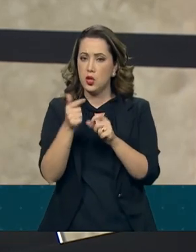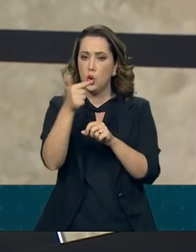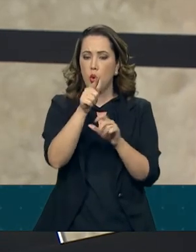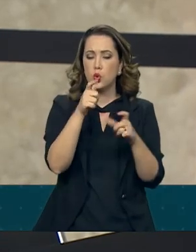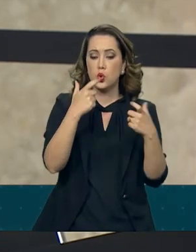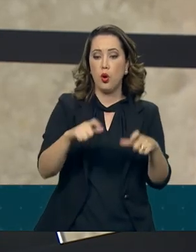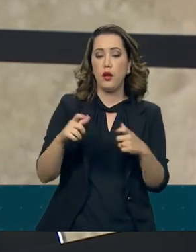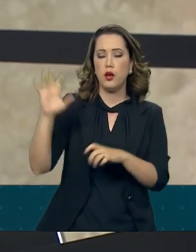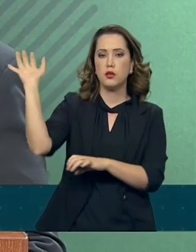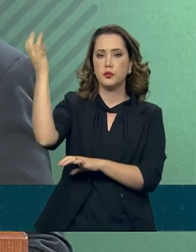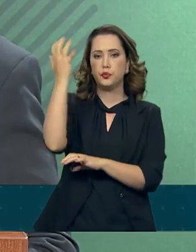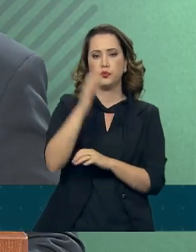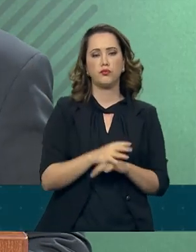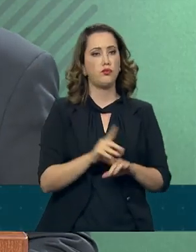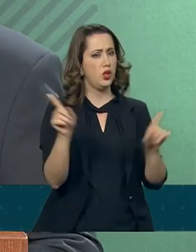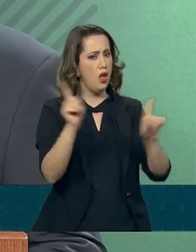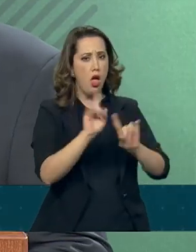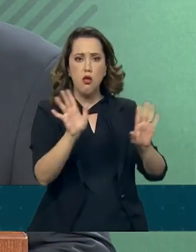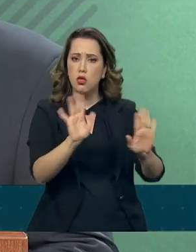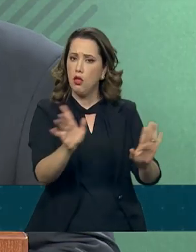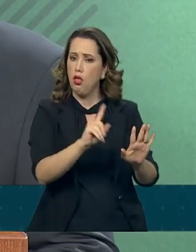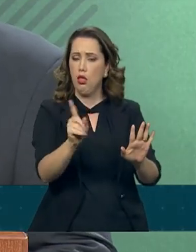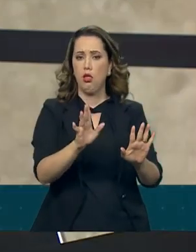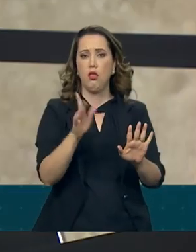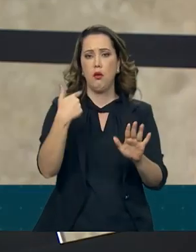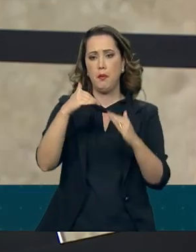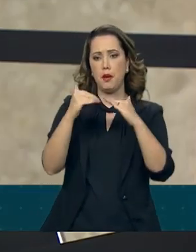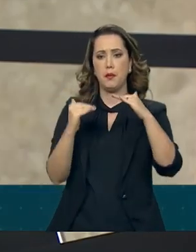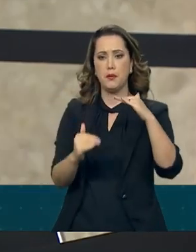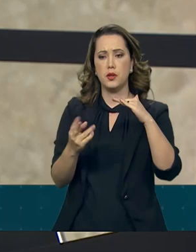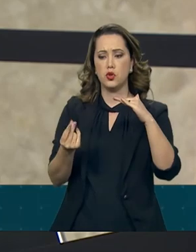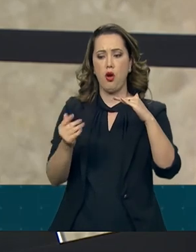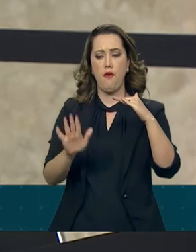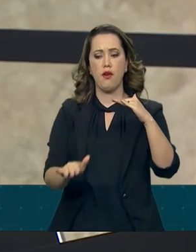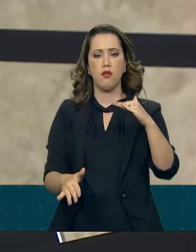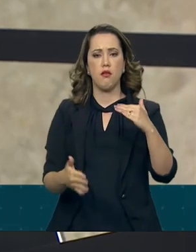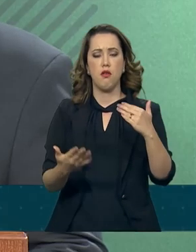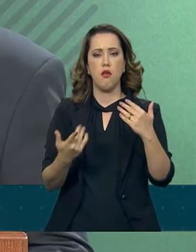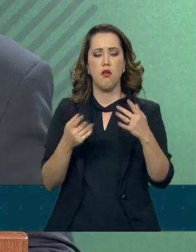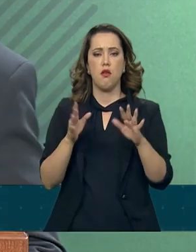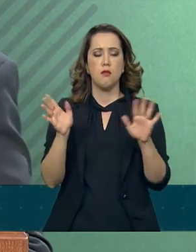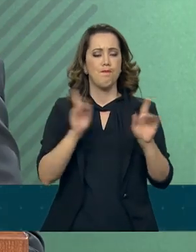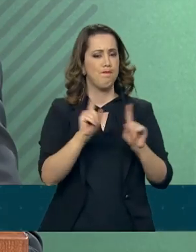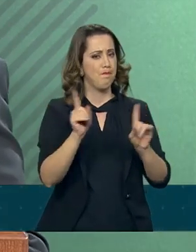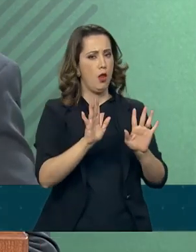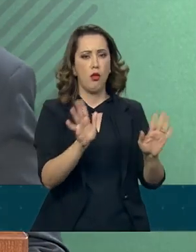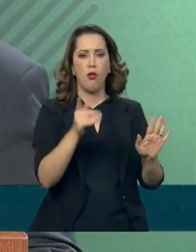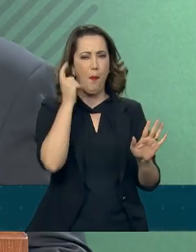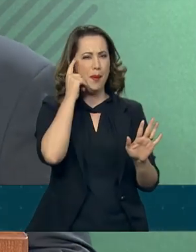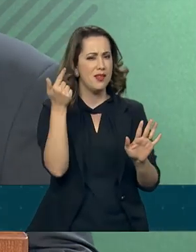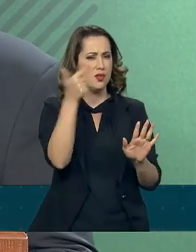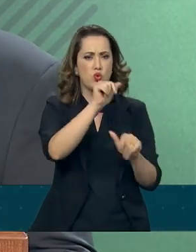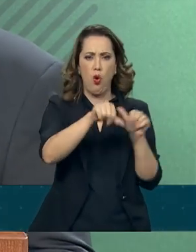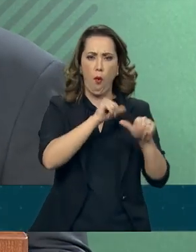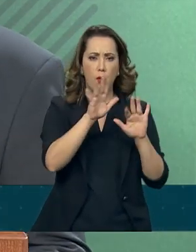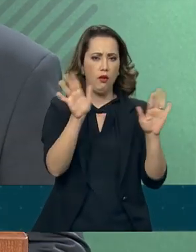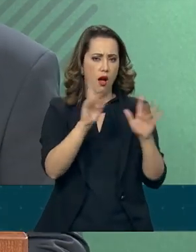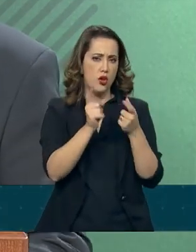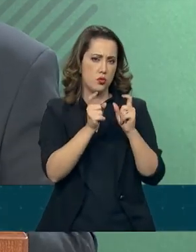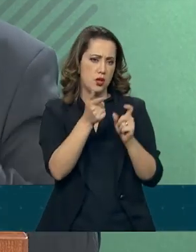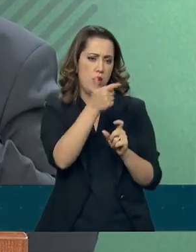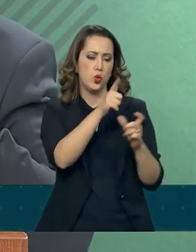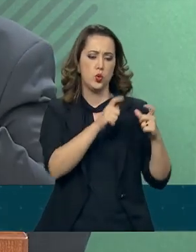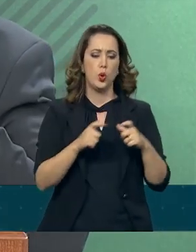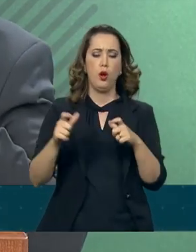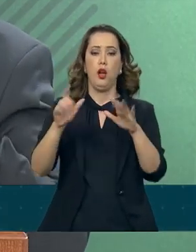pacs não não não era pra rever rebaixar os custos aí nós não avalia repensar a gestão de outros